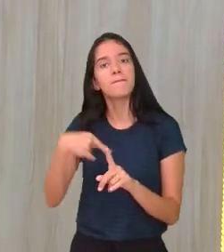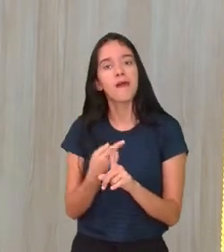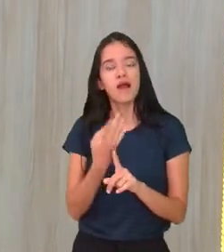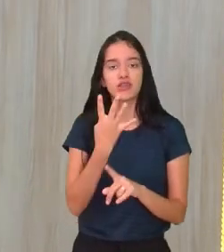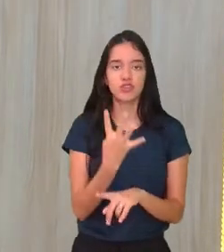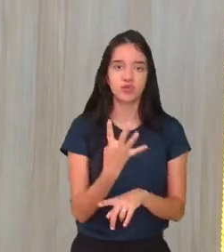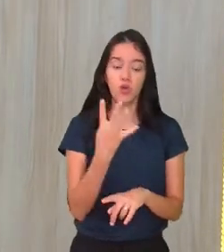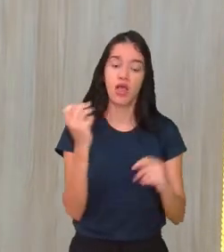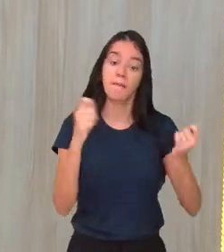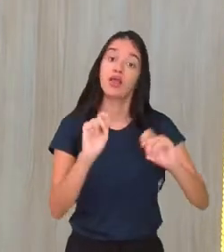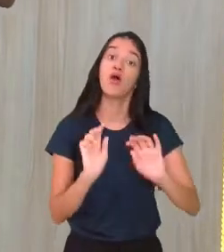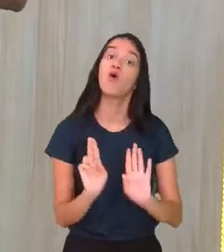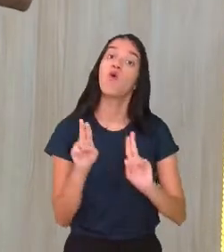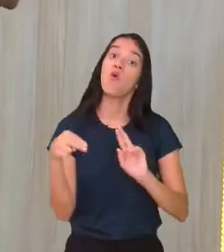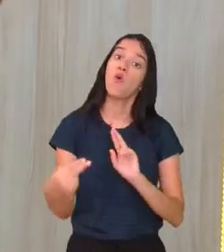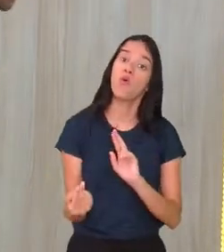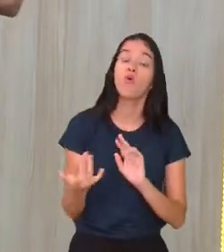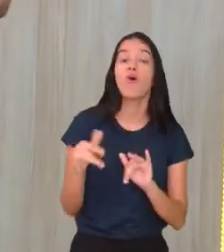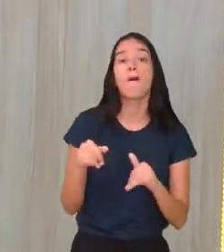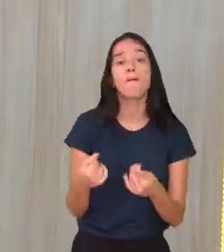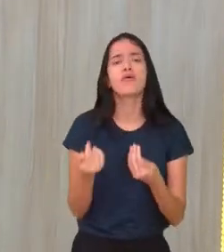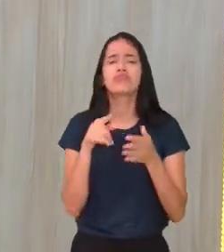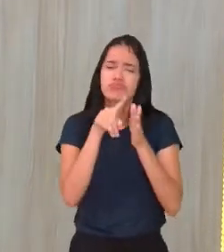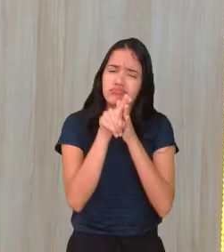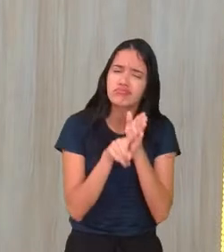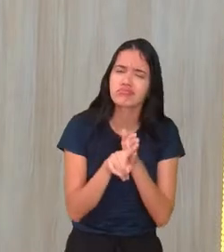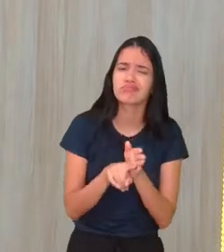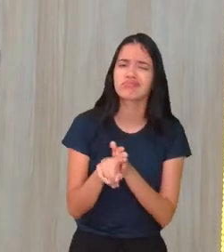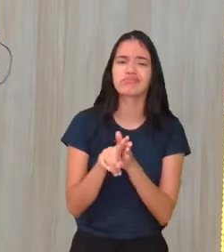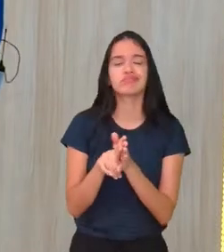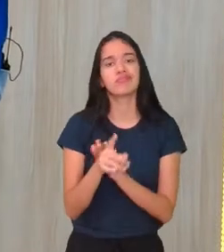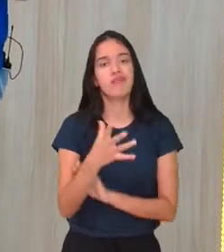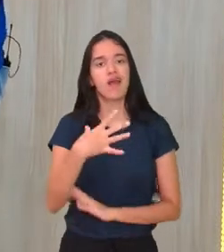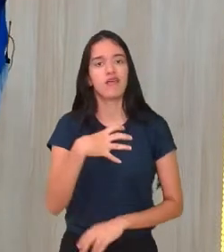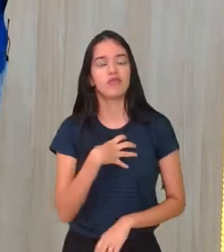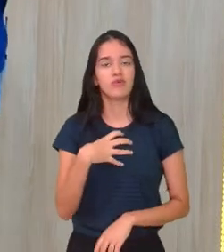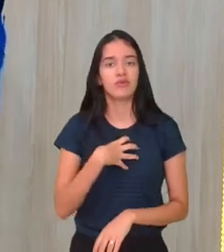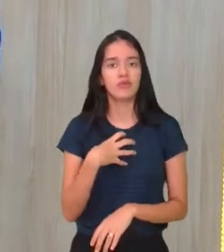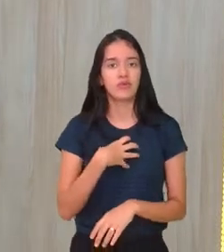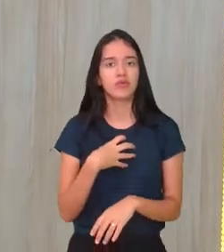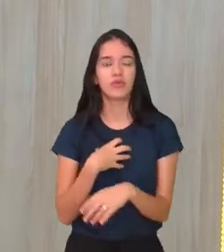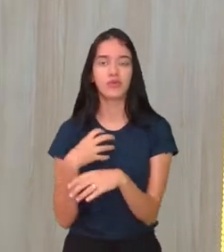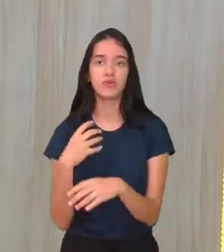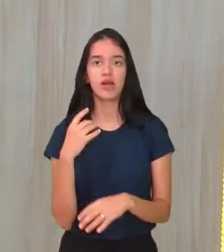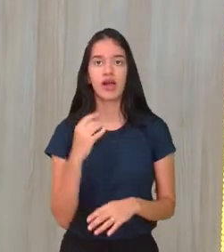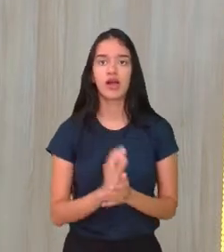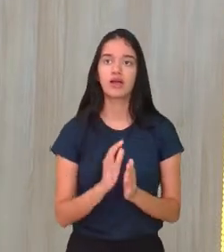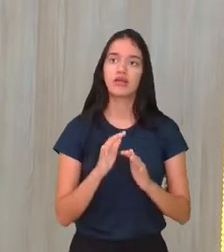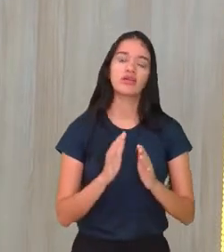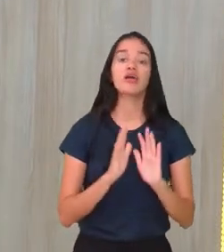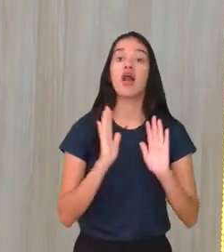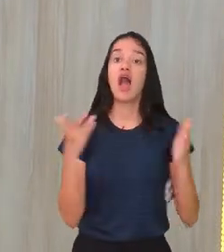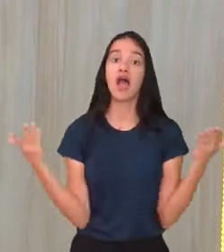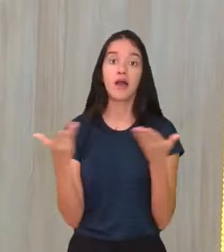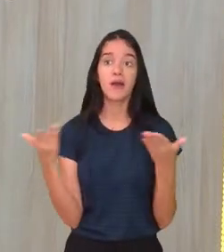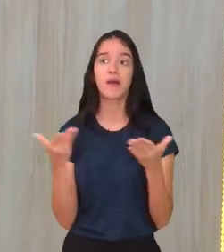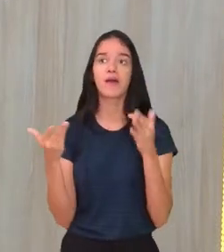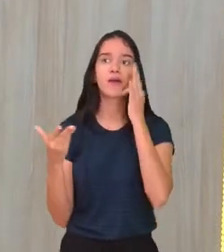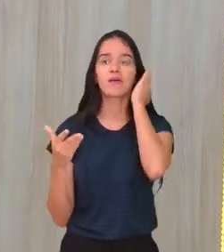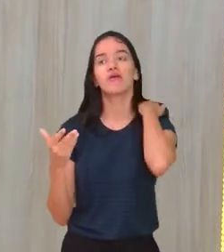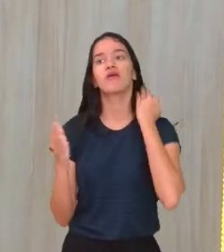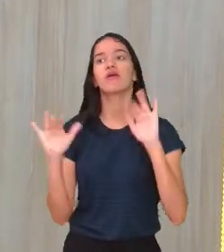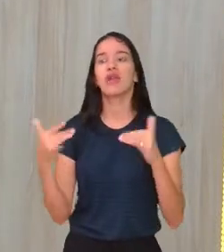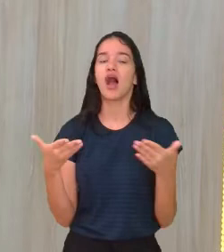possibilidades. Ou eu posso analisar essas maneiras na vertical. E aí as blusas, elas se